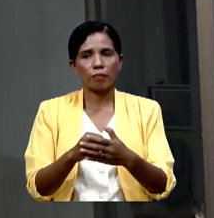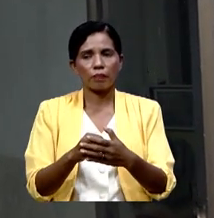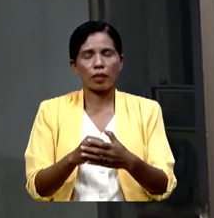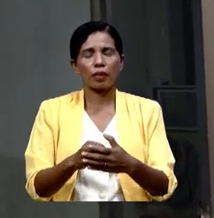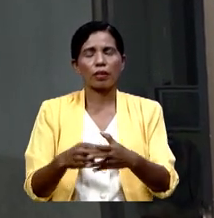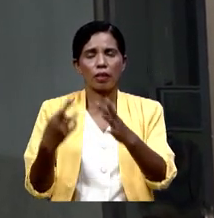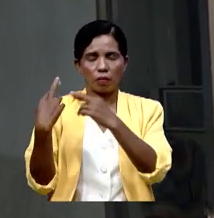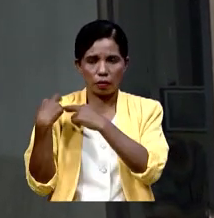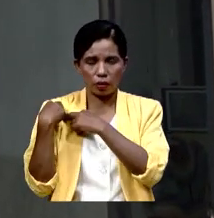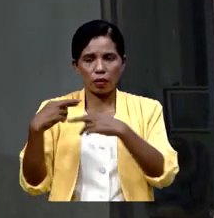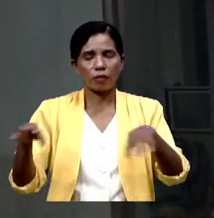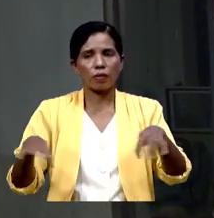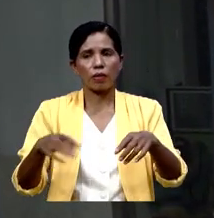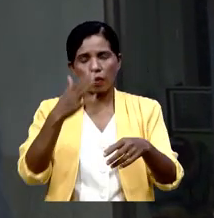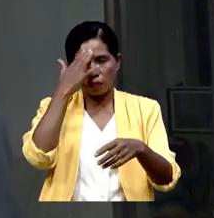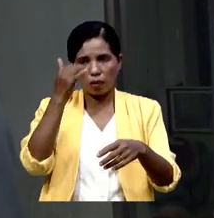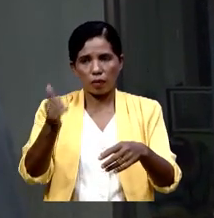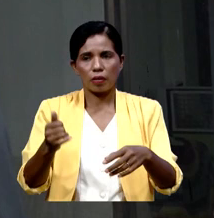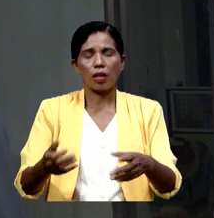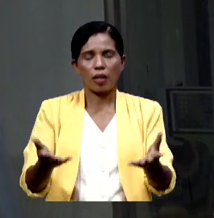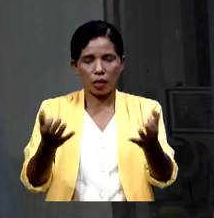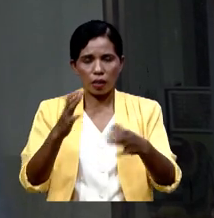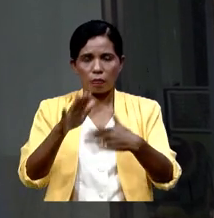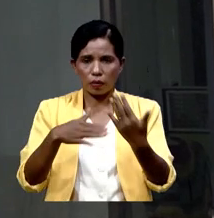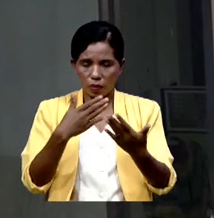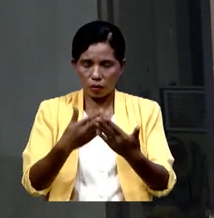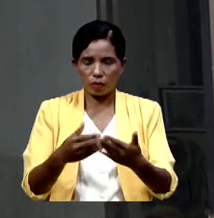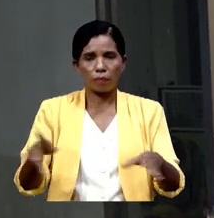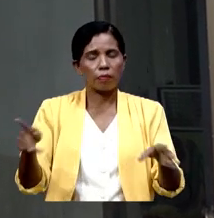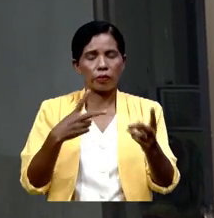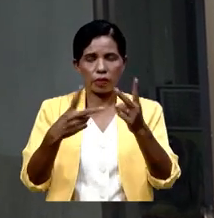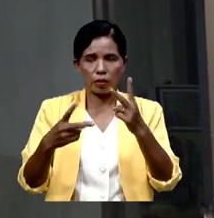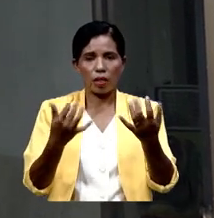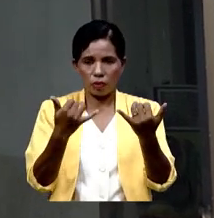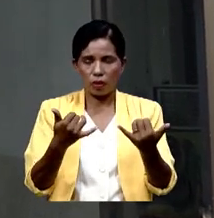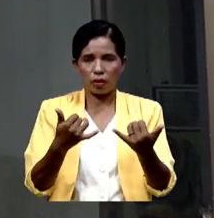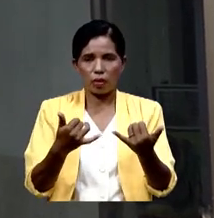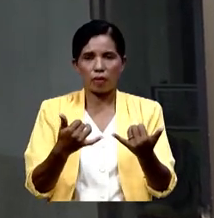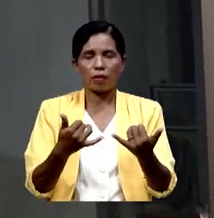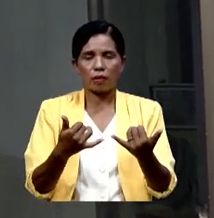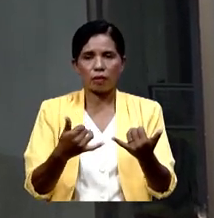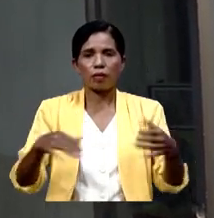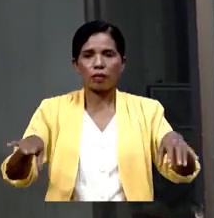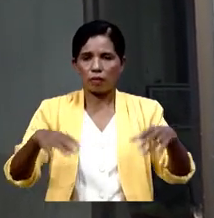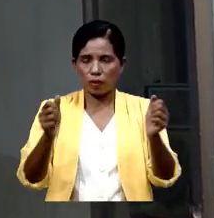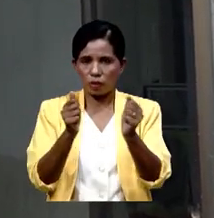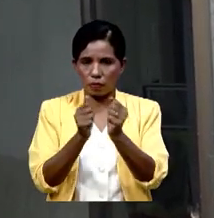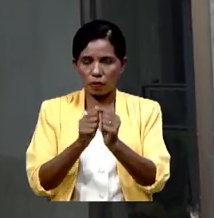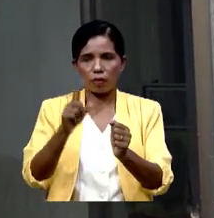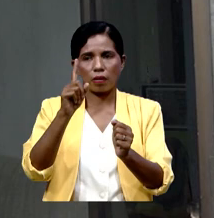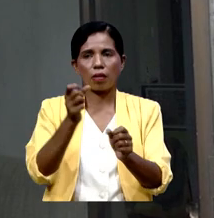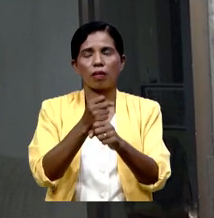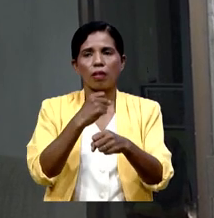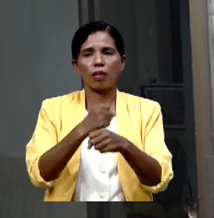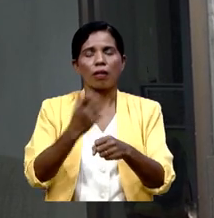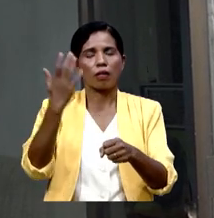papel tempo da ninia tamba sama ne influência bater ne rot dau ida ne mak agora dau am serviço ida ne be hal da